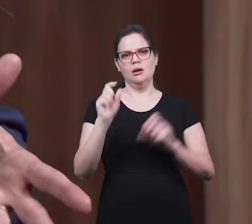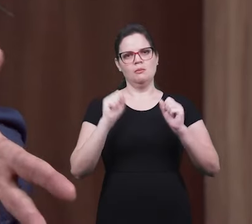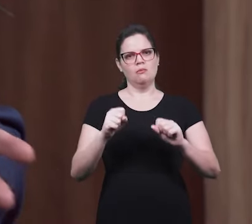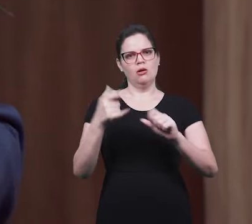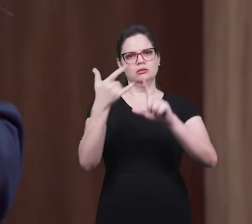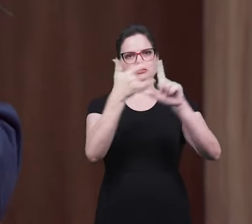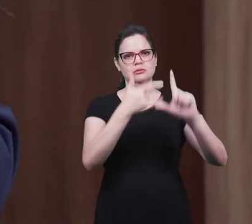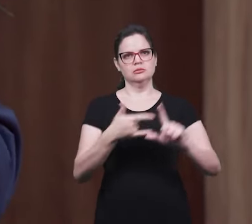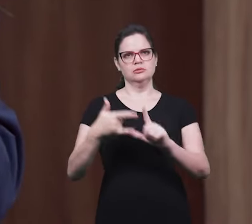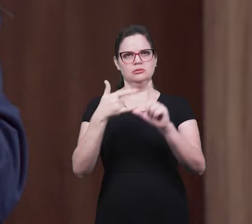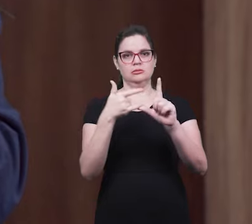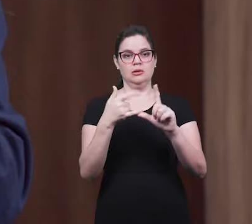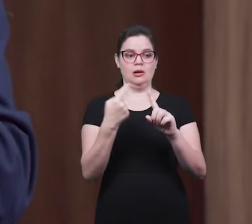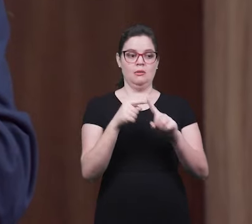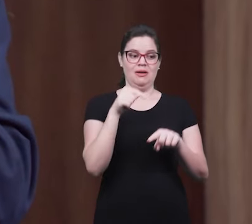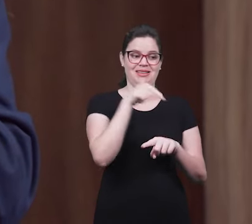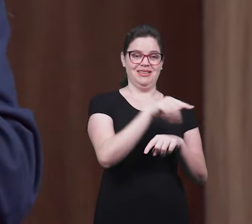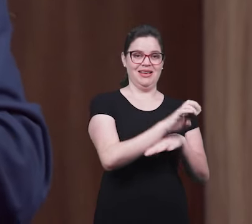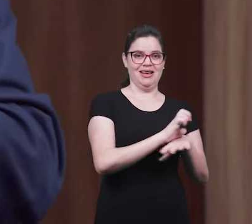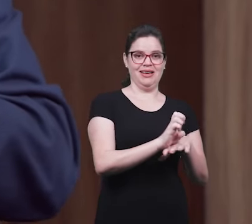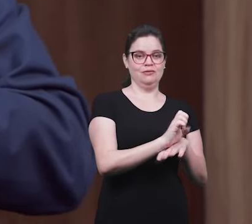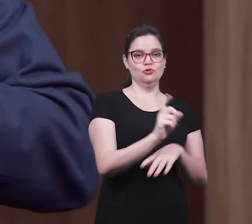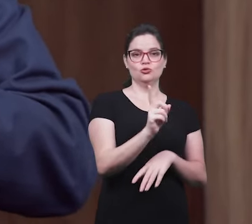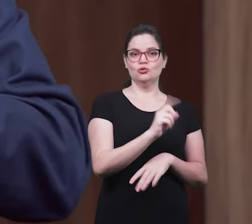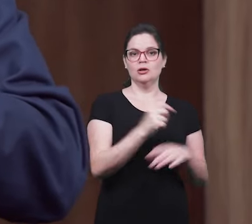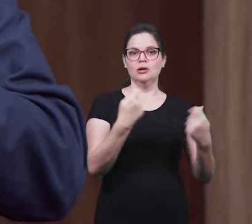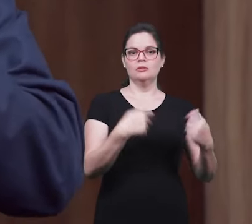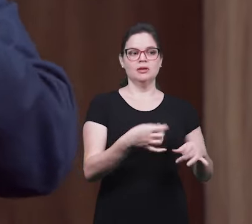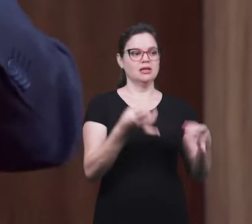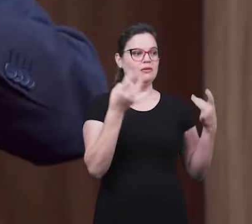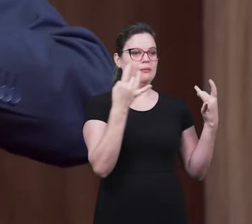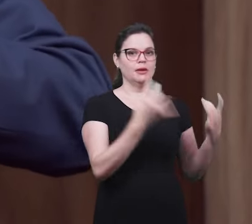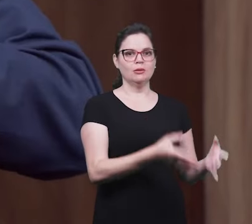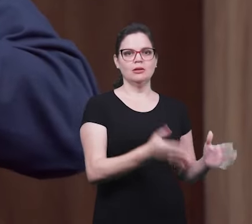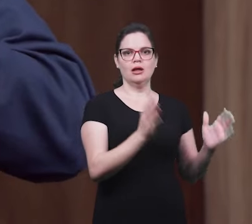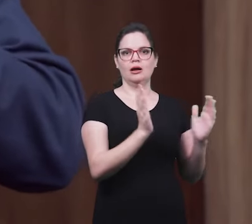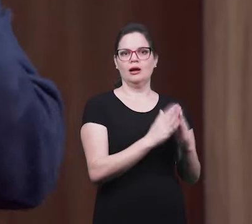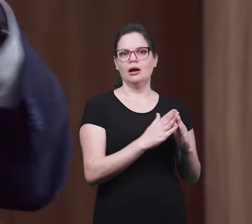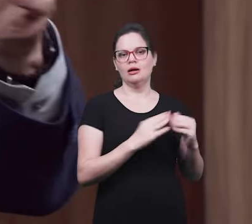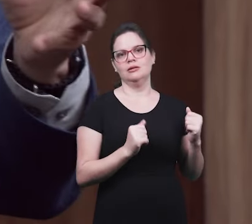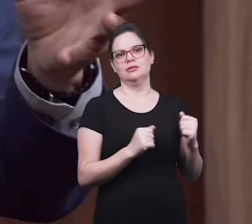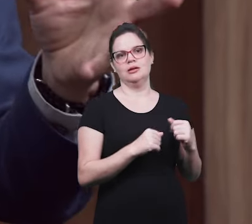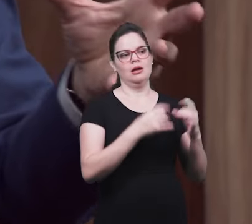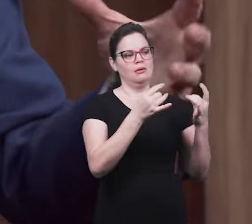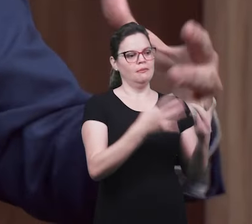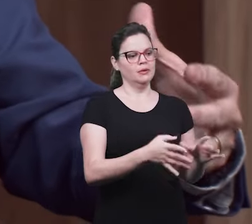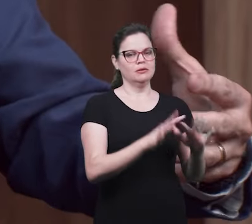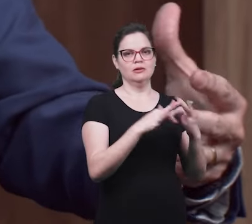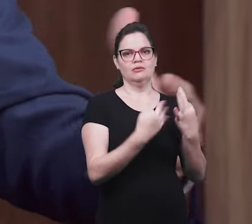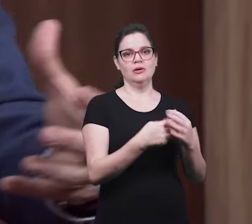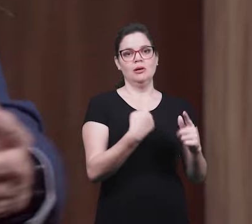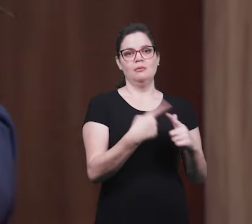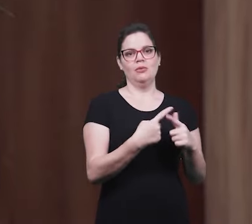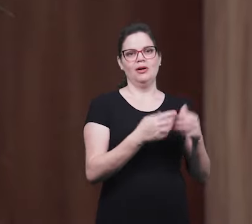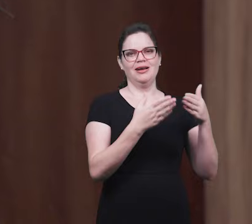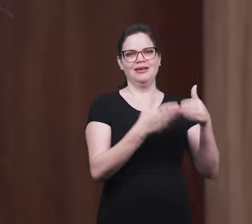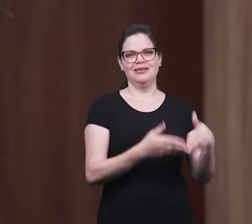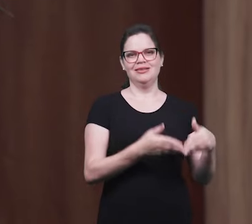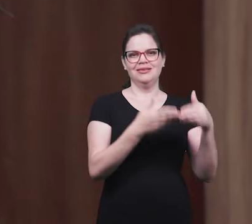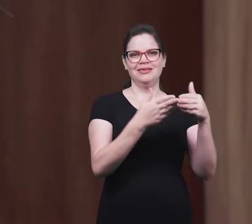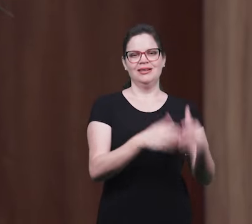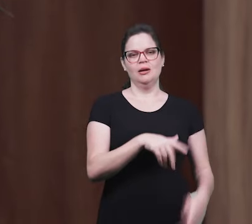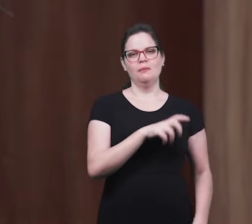posso ir lá. Na época não, as pessoas tinham que deixar tudo, as viagens eram longas, então havia